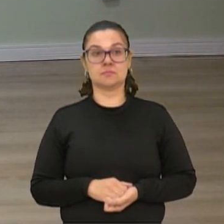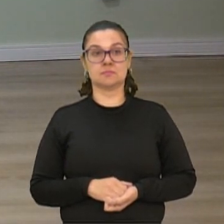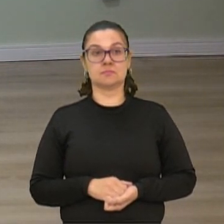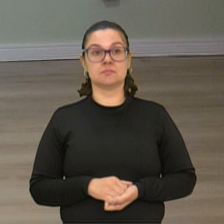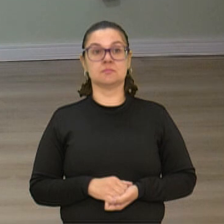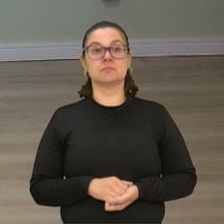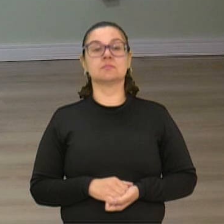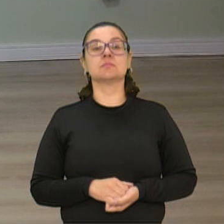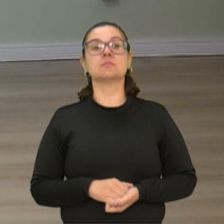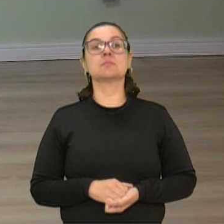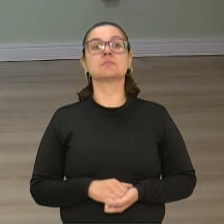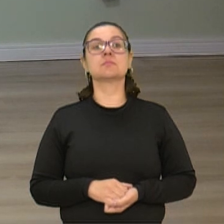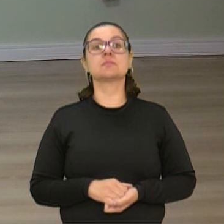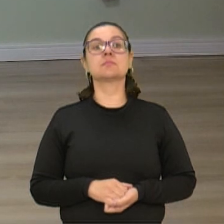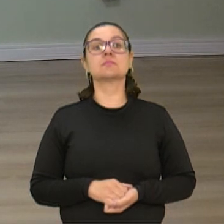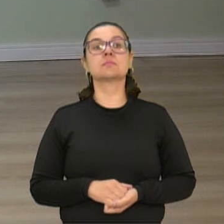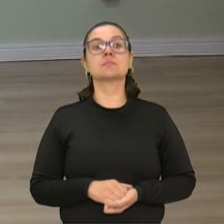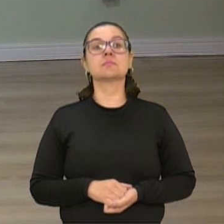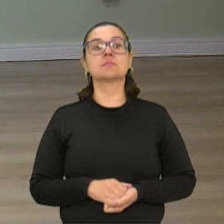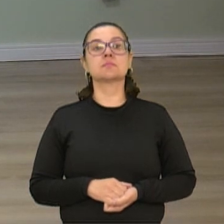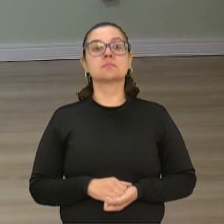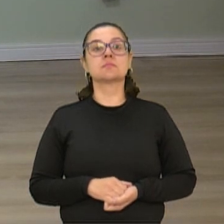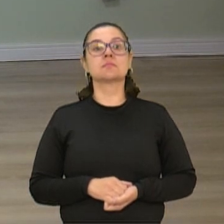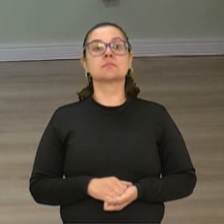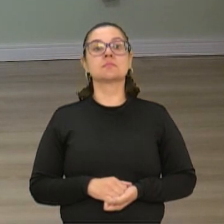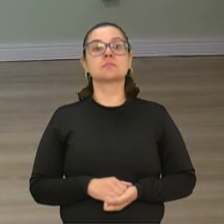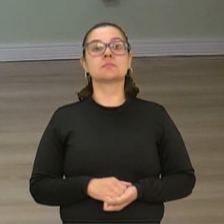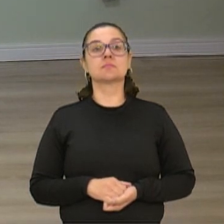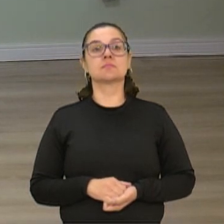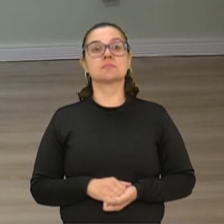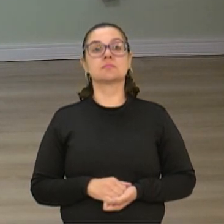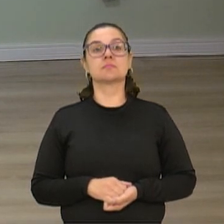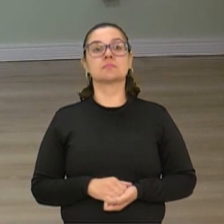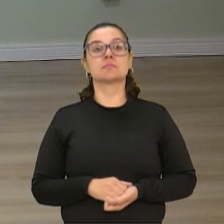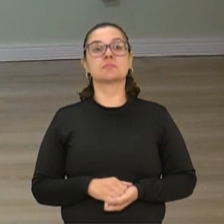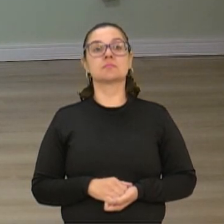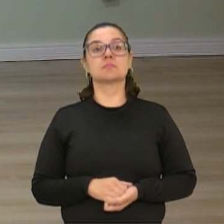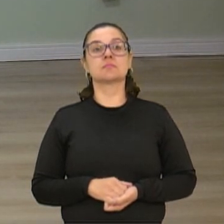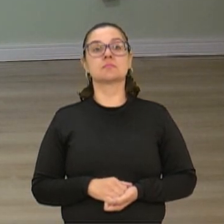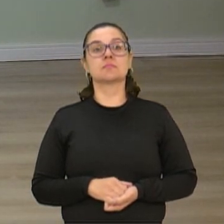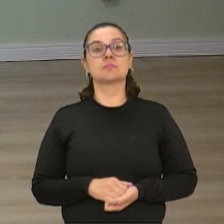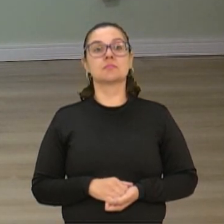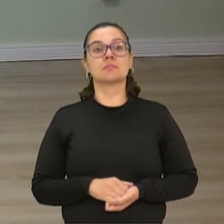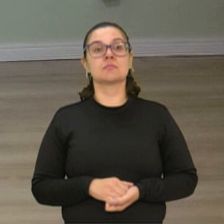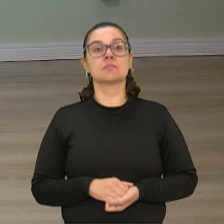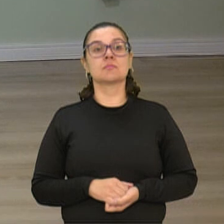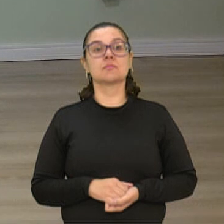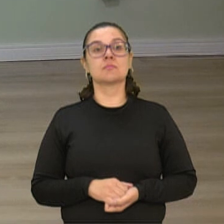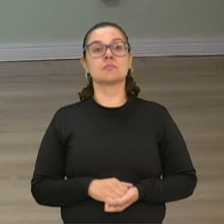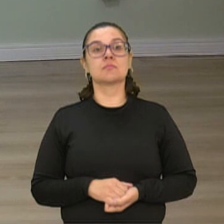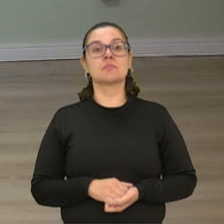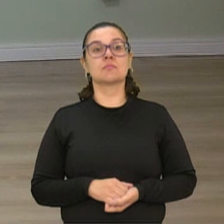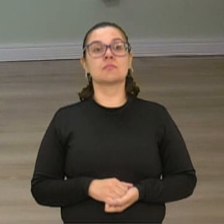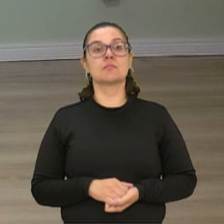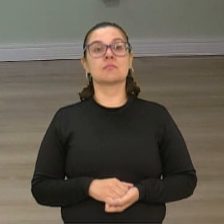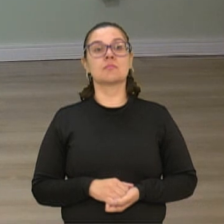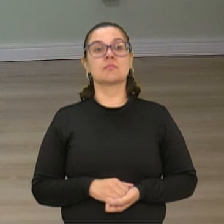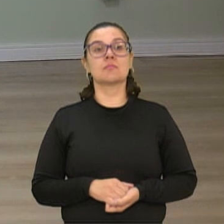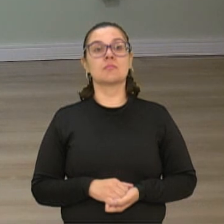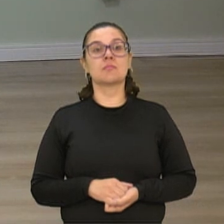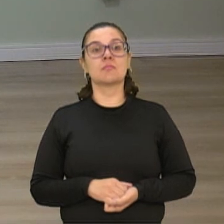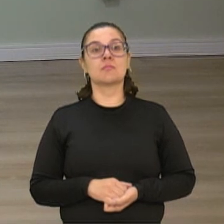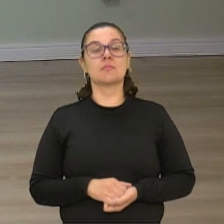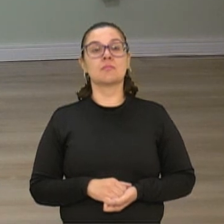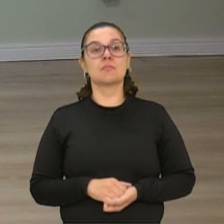Isso. Agora, você vai devagar, tá? Tentar fazer, ó, o